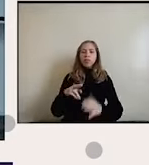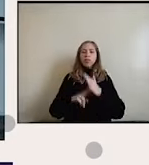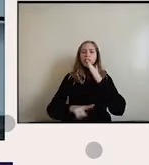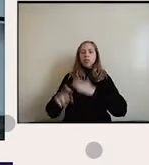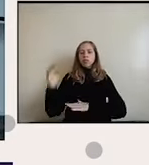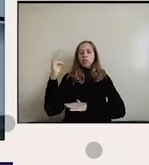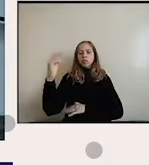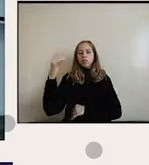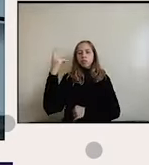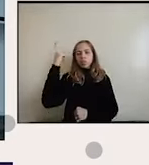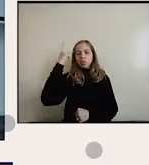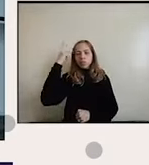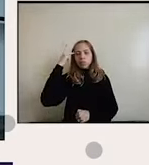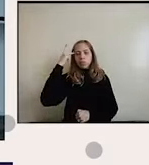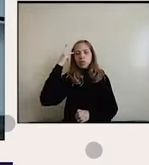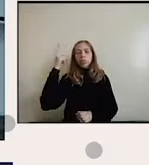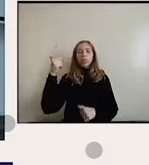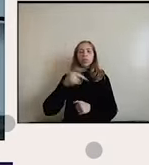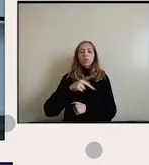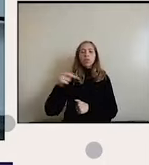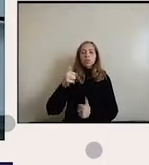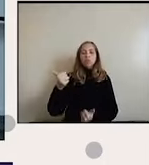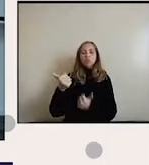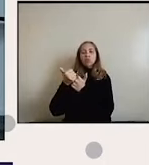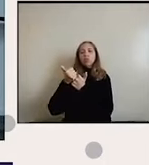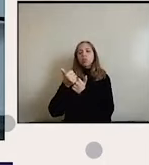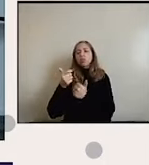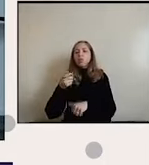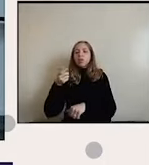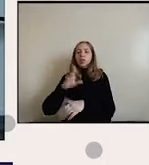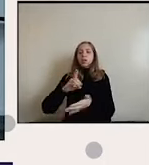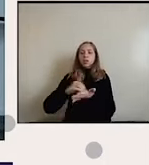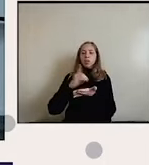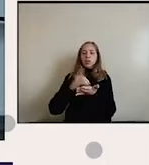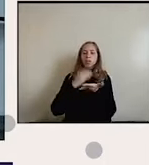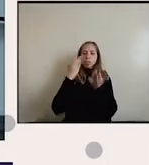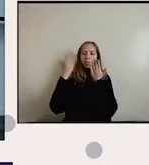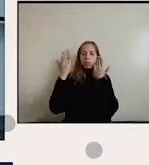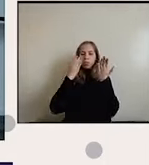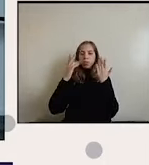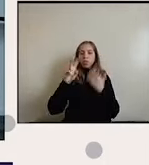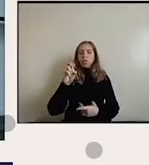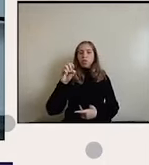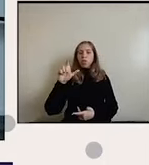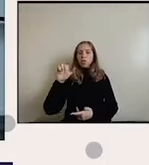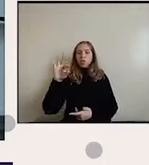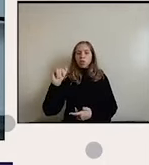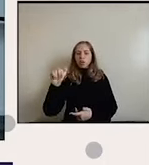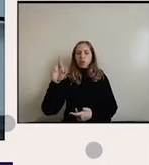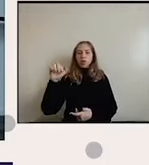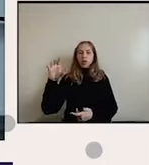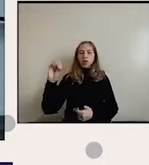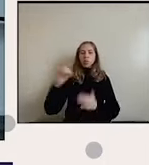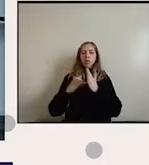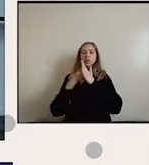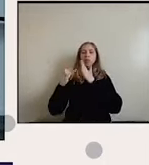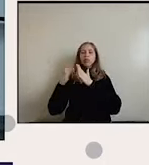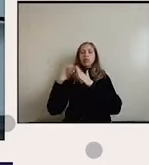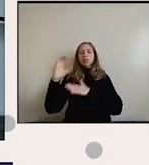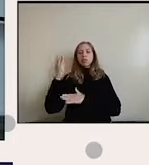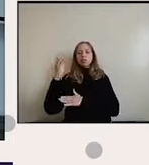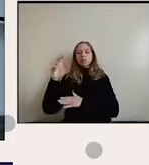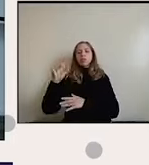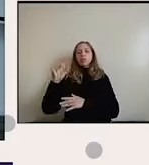do Departamento de Psicologia de Volta Redonda do Instituto de Ciências Humanas e Sociais da Universidade